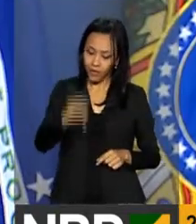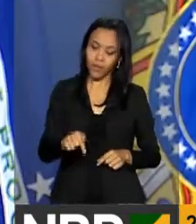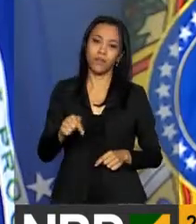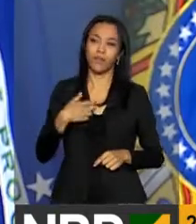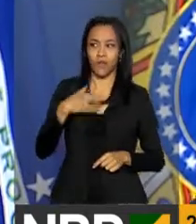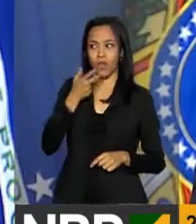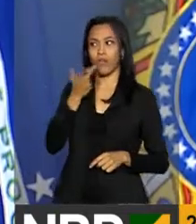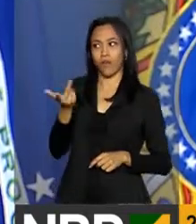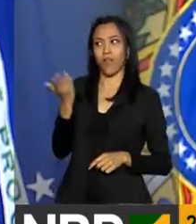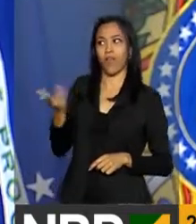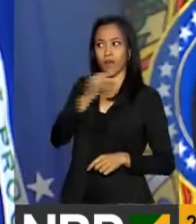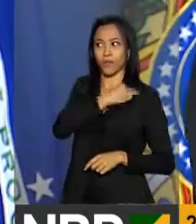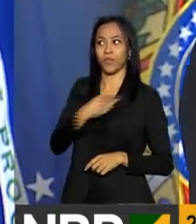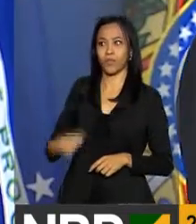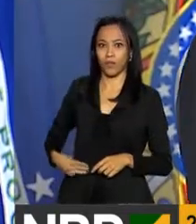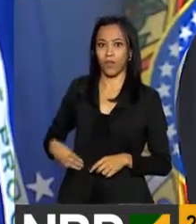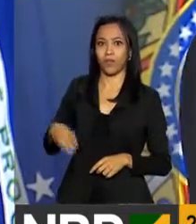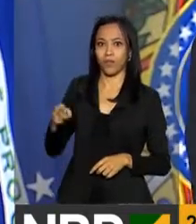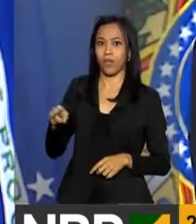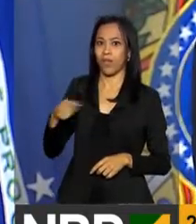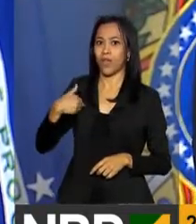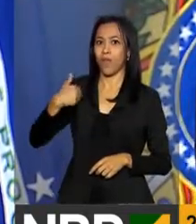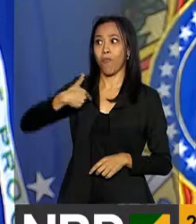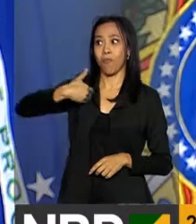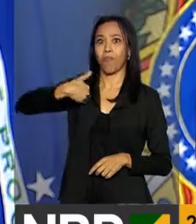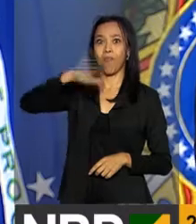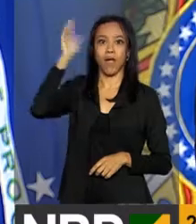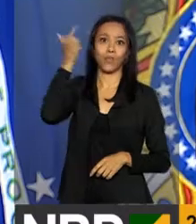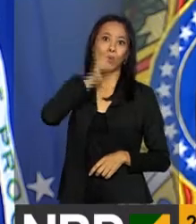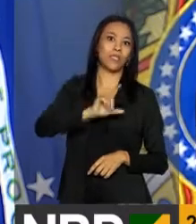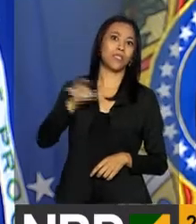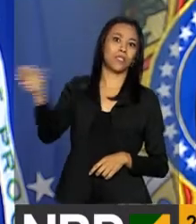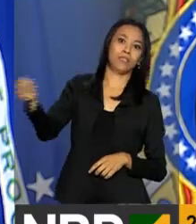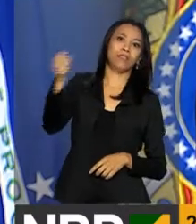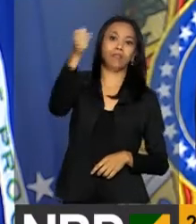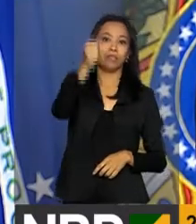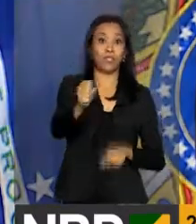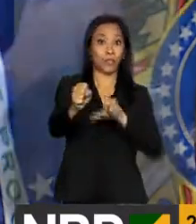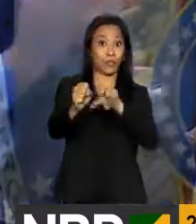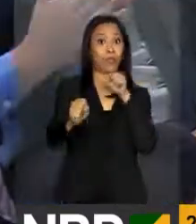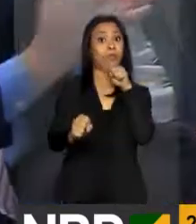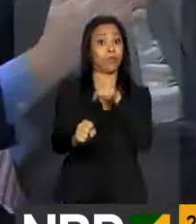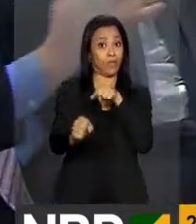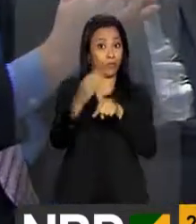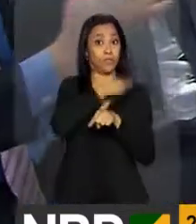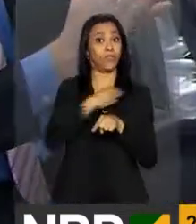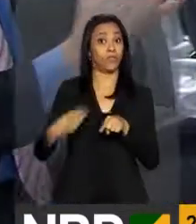mendonça eu acho que acertei mais foi que cada momento os para melhorias na educação